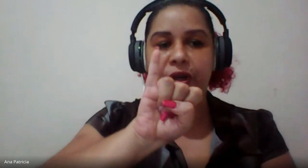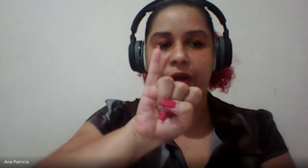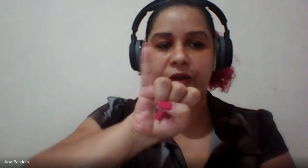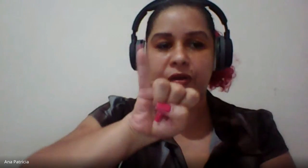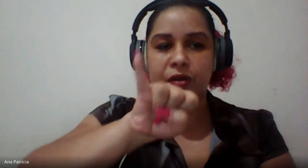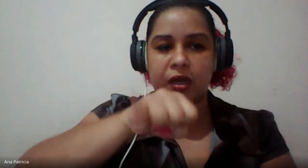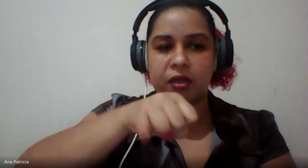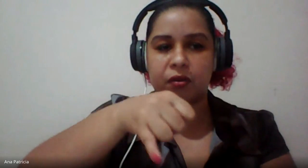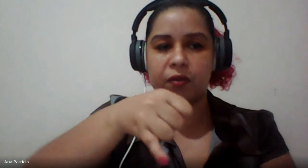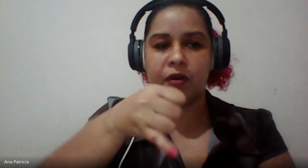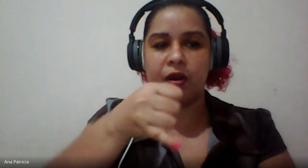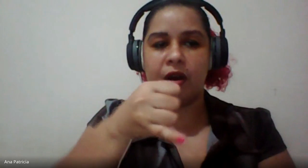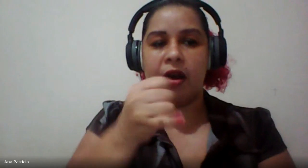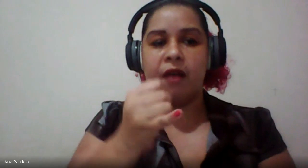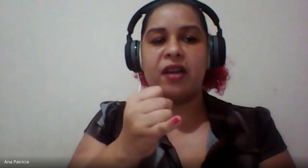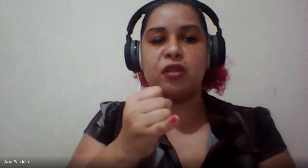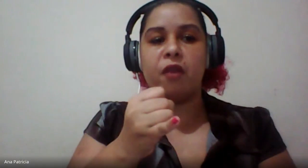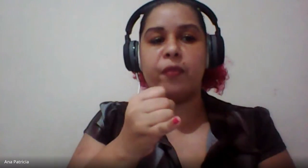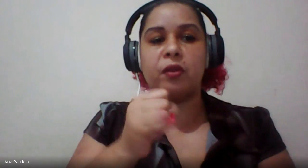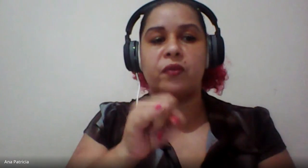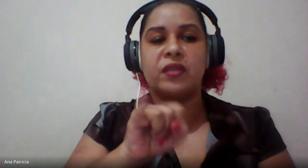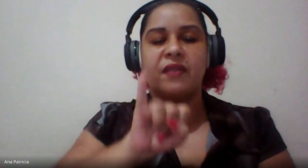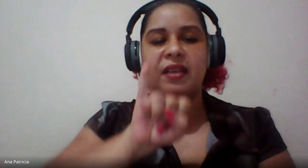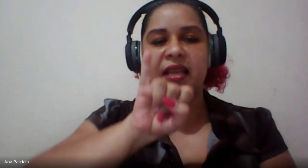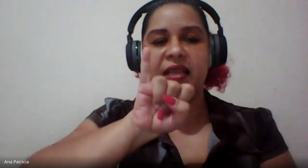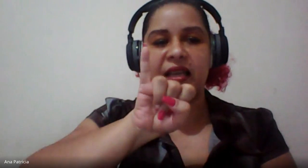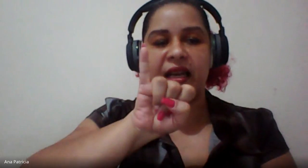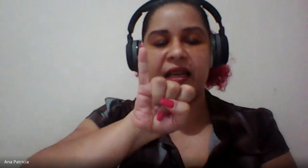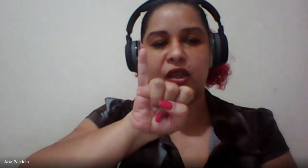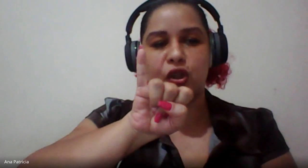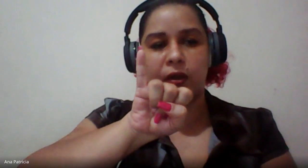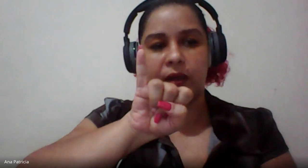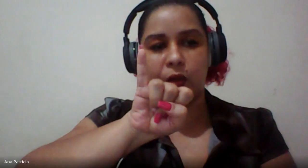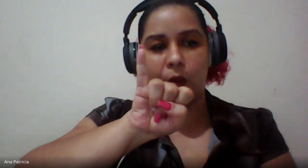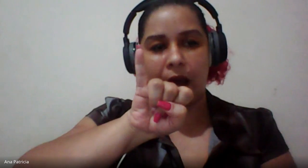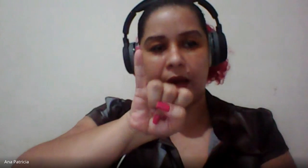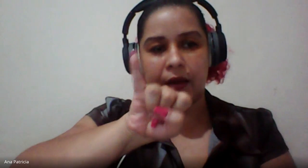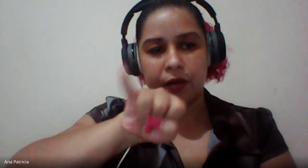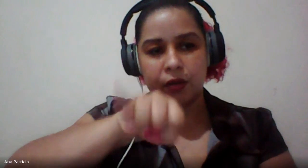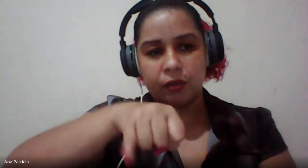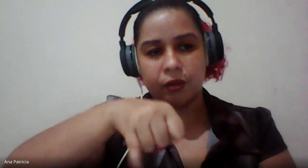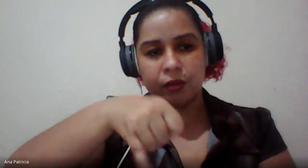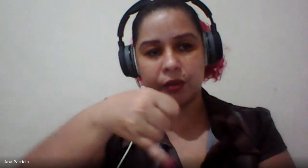J. Ó. Só isso. Faz um movimento como se você estivesse desenhando a letra J no ar.